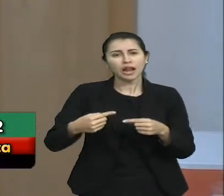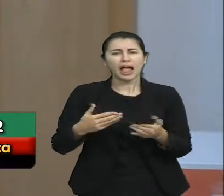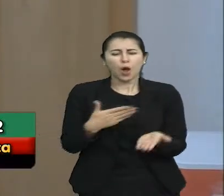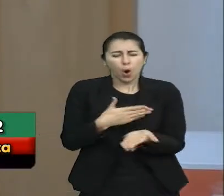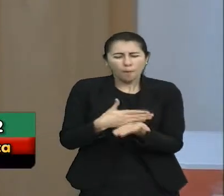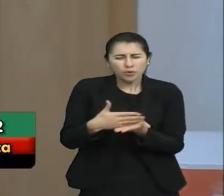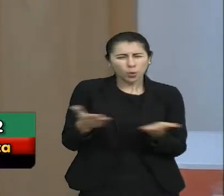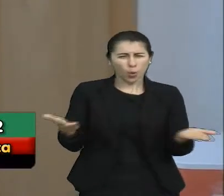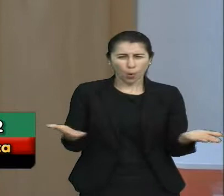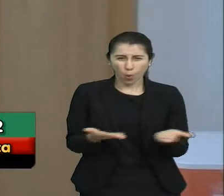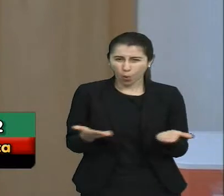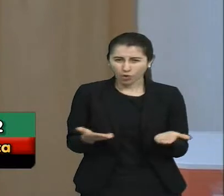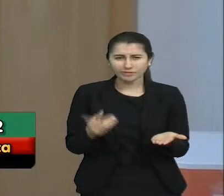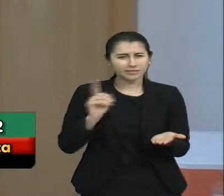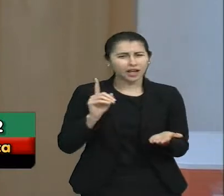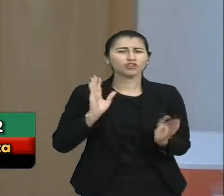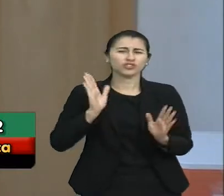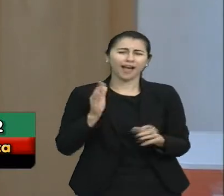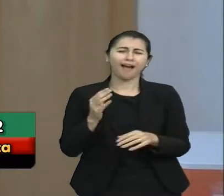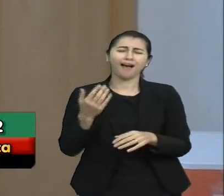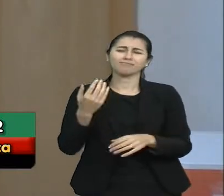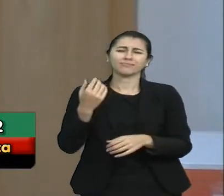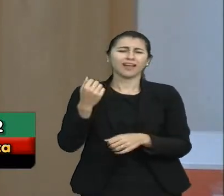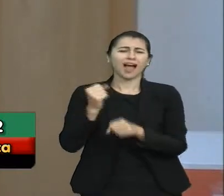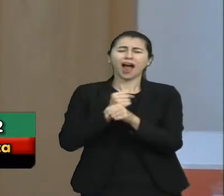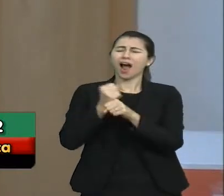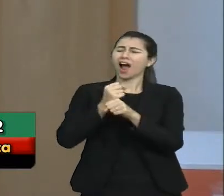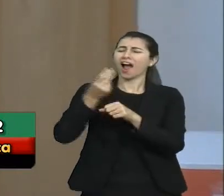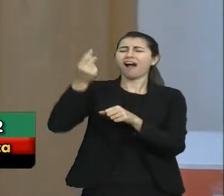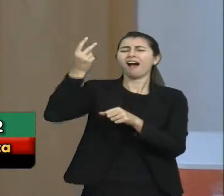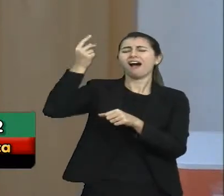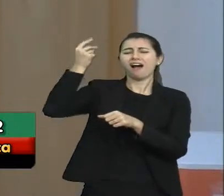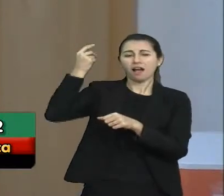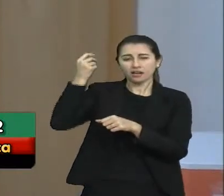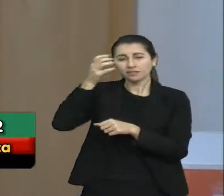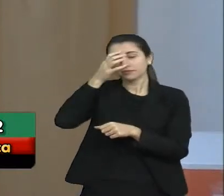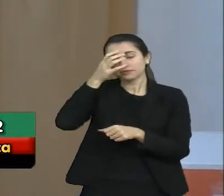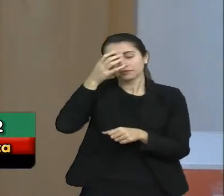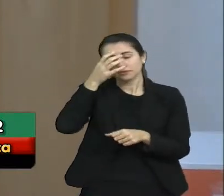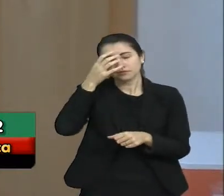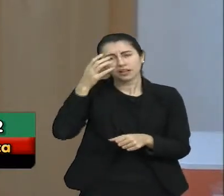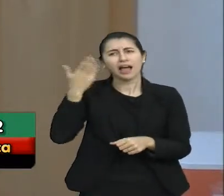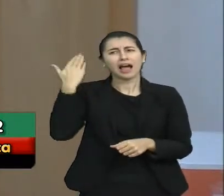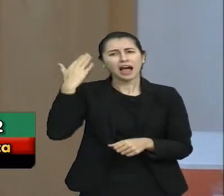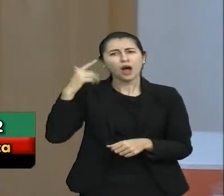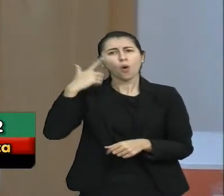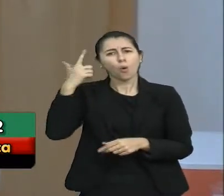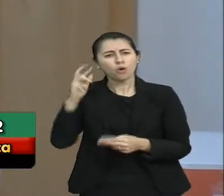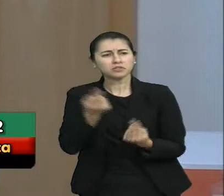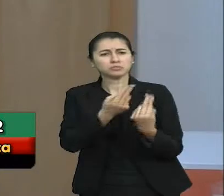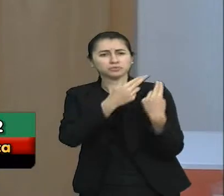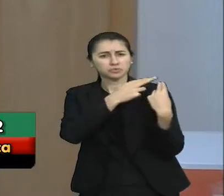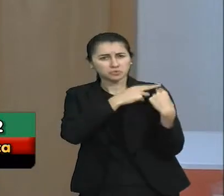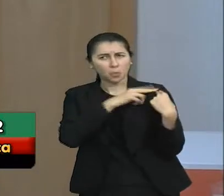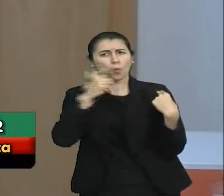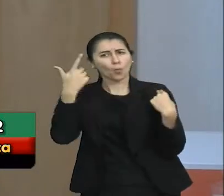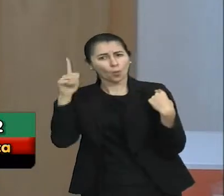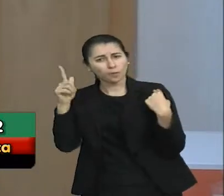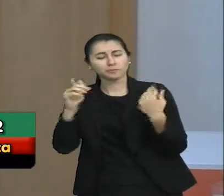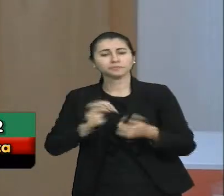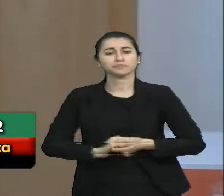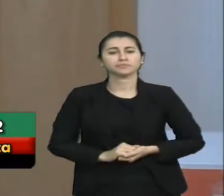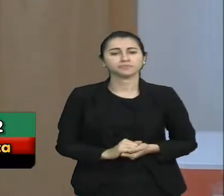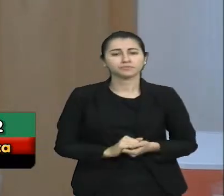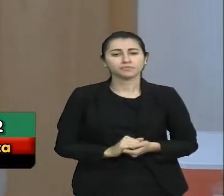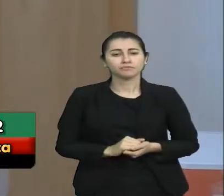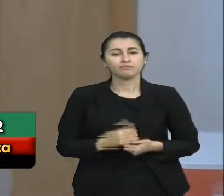hoje. Começou há anos atrás, né? Na época era uma coordenadoria, tinha uma sociedade civil muito aguerrida, ao qual